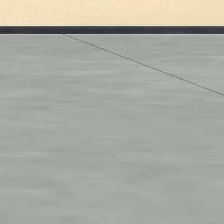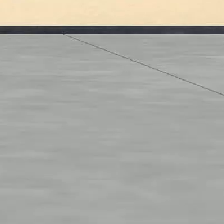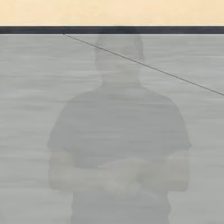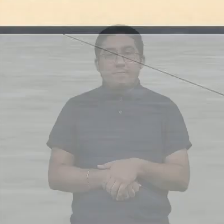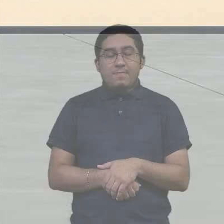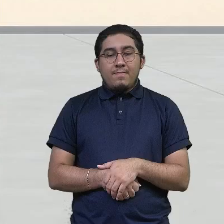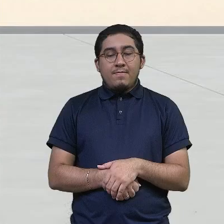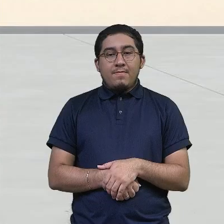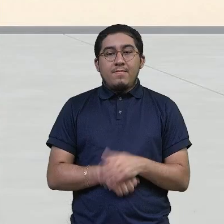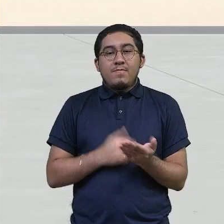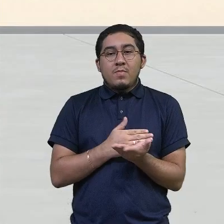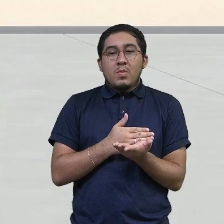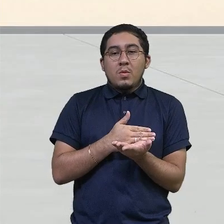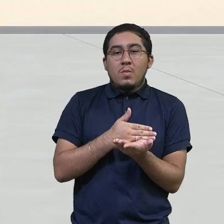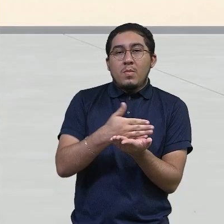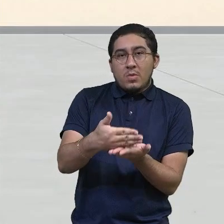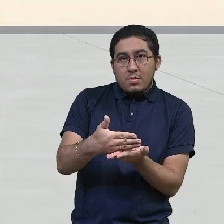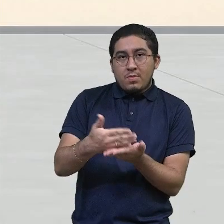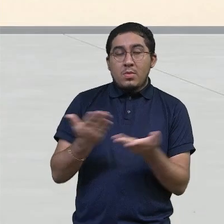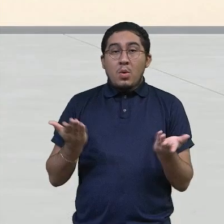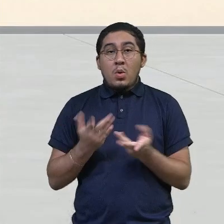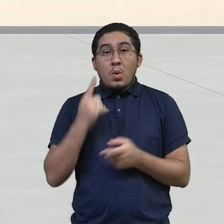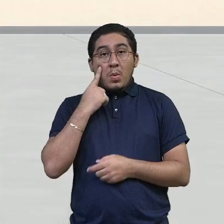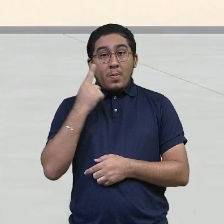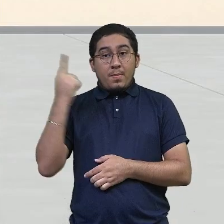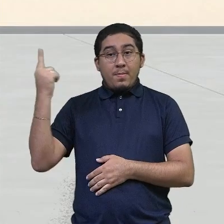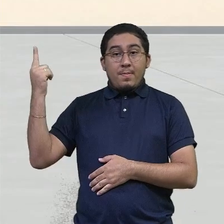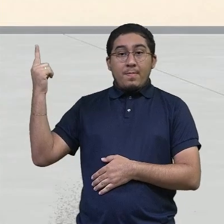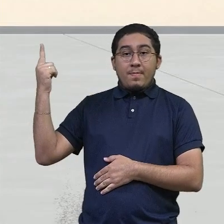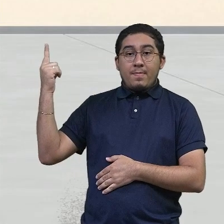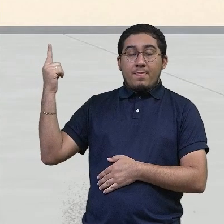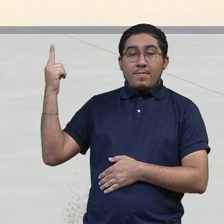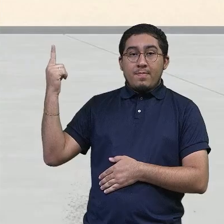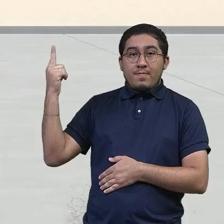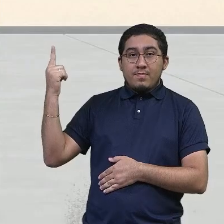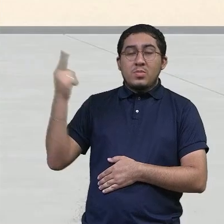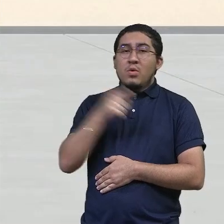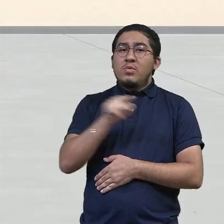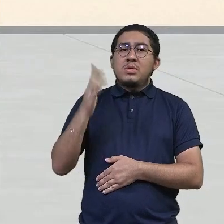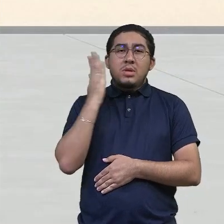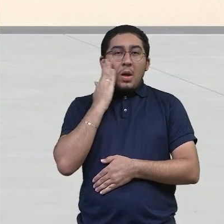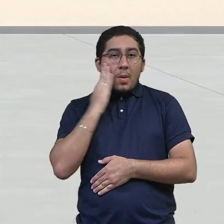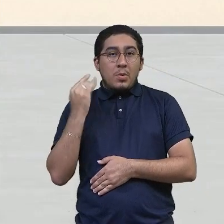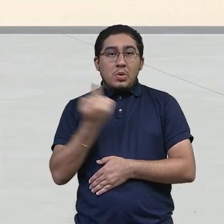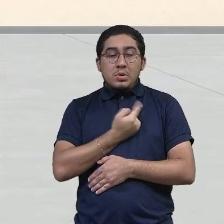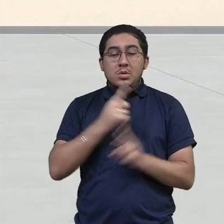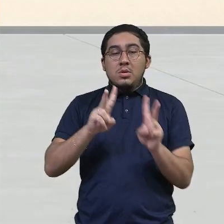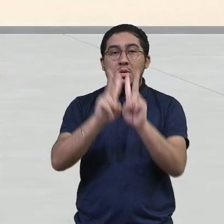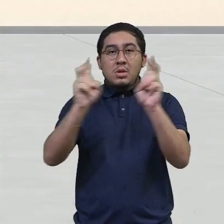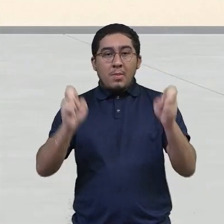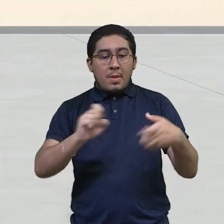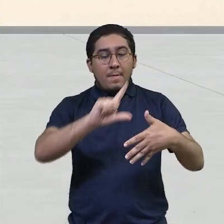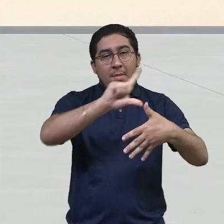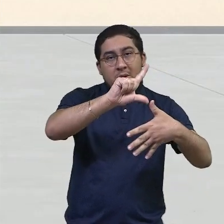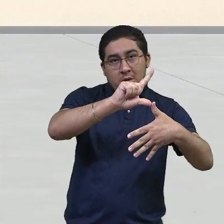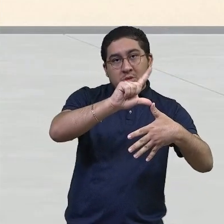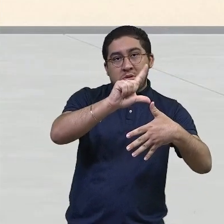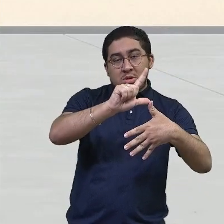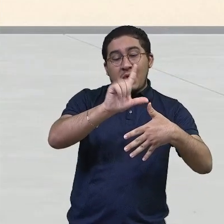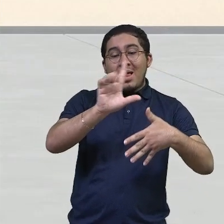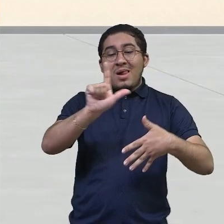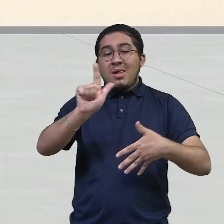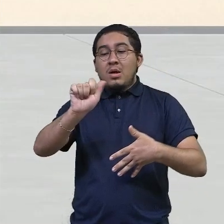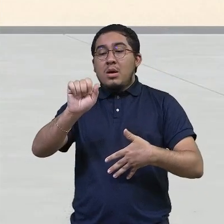Para começar, estamos aqui nesse cenário, né? Você viu que a gente vai falar de América Latina. Claro que a América Latina não